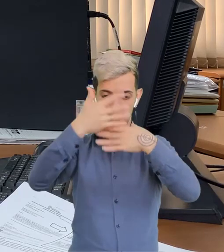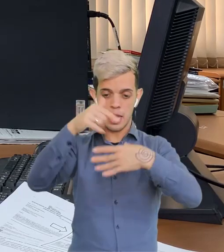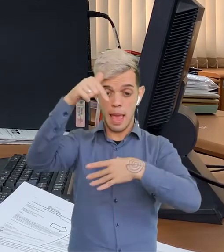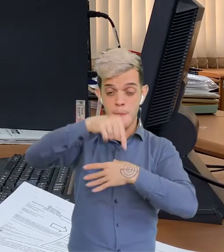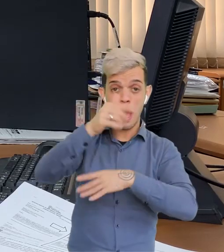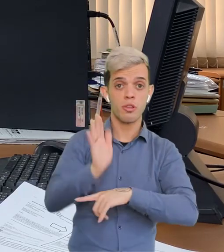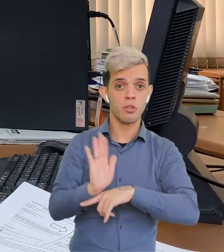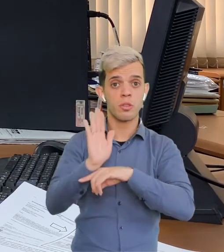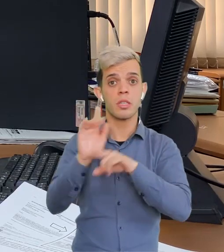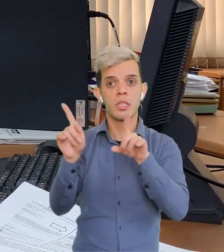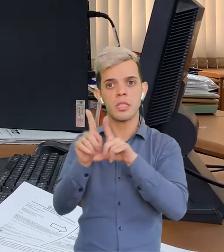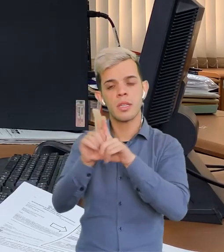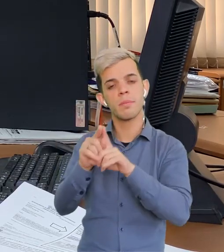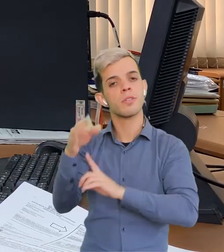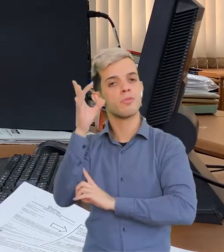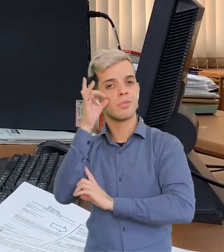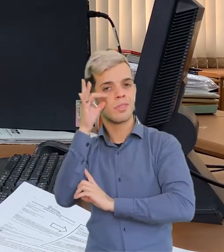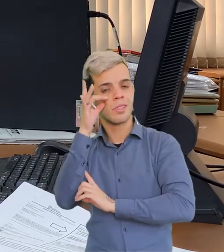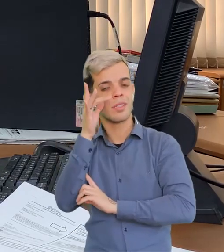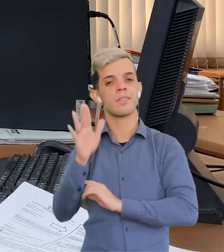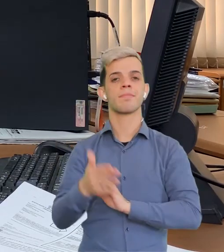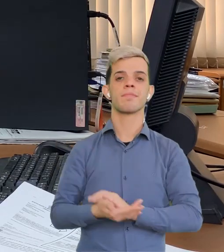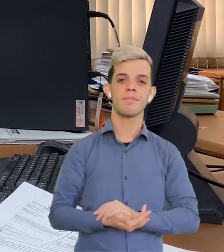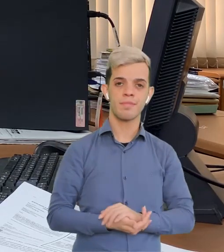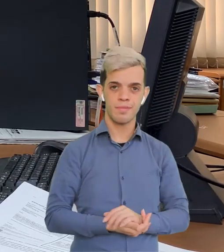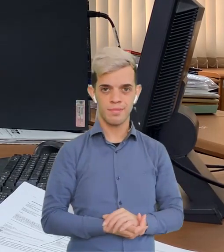do vídeo e na bio do Instagram,